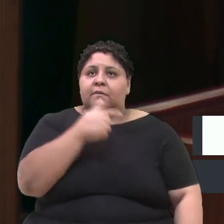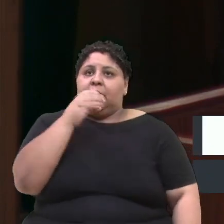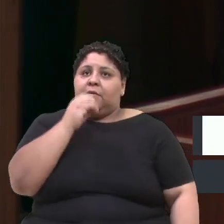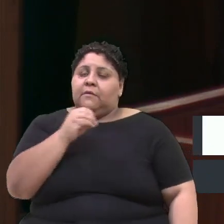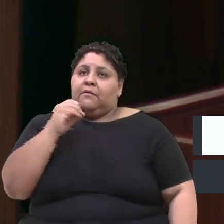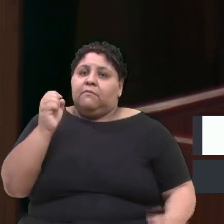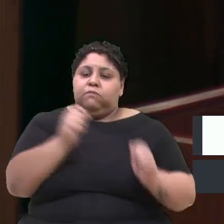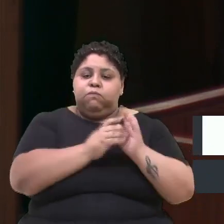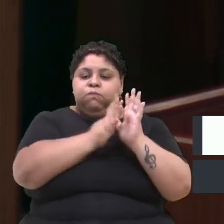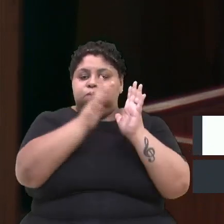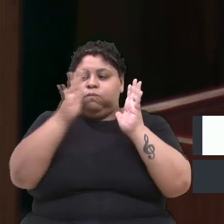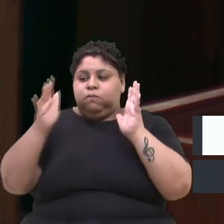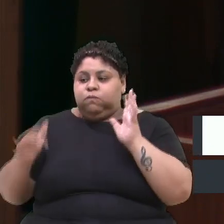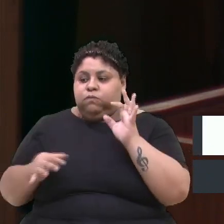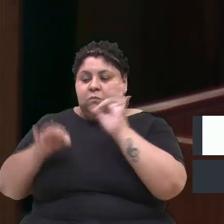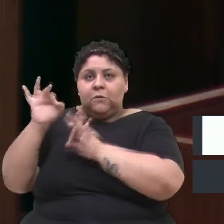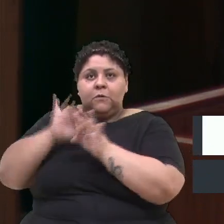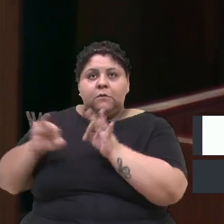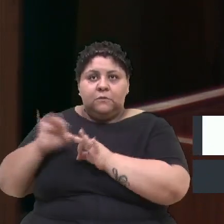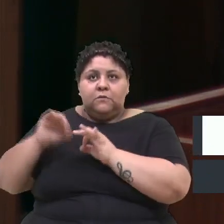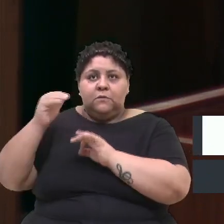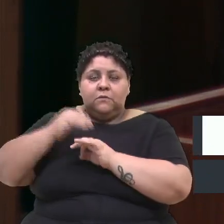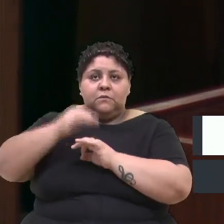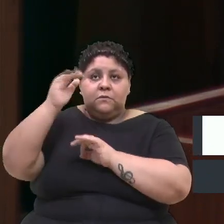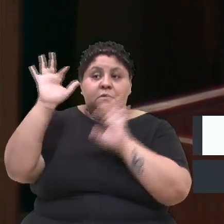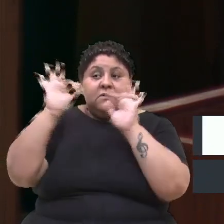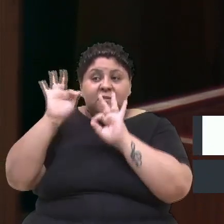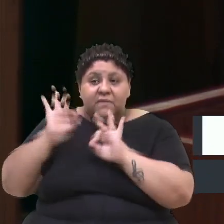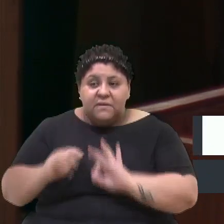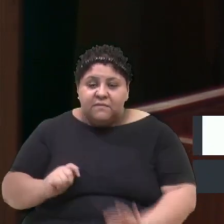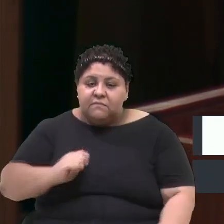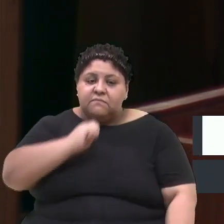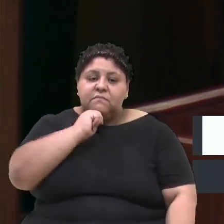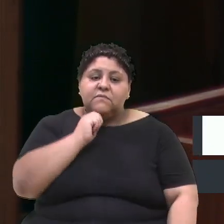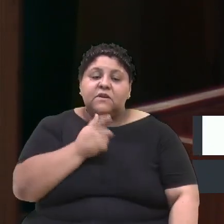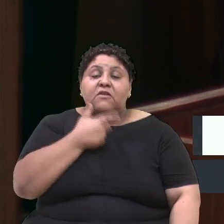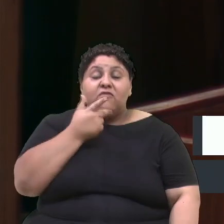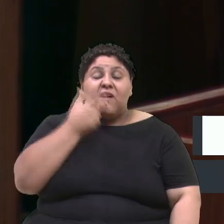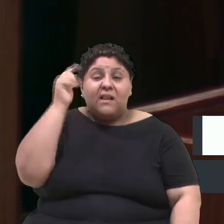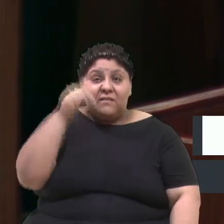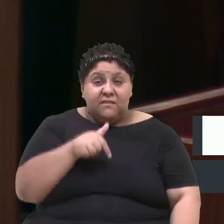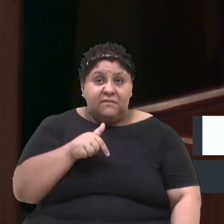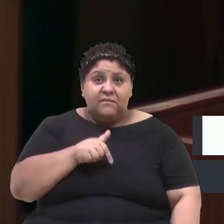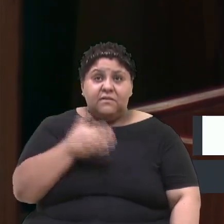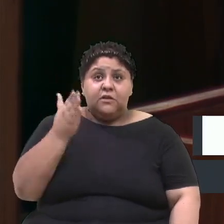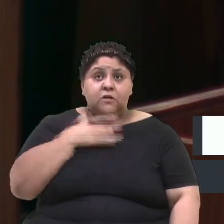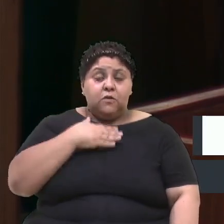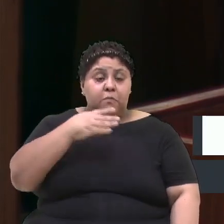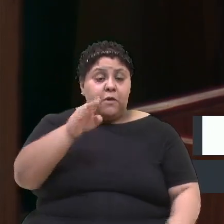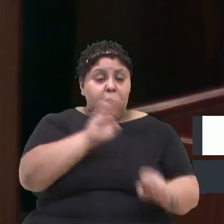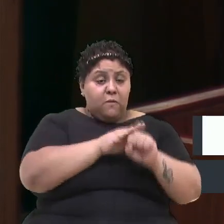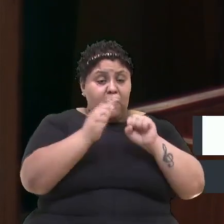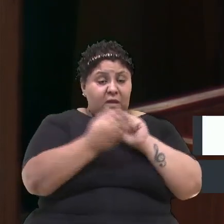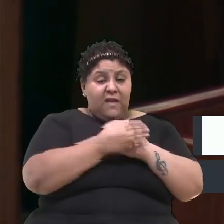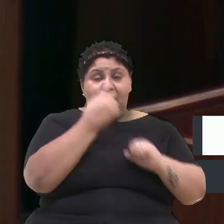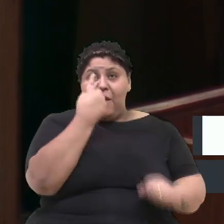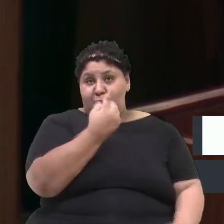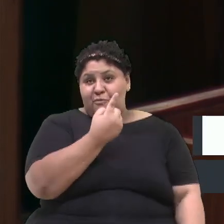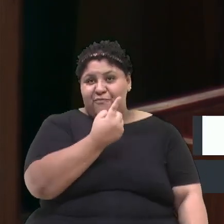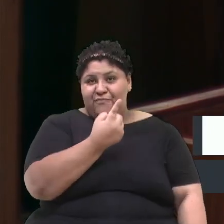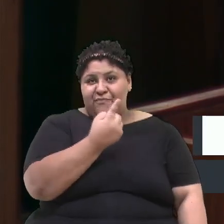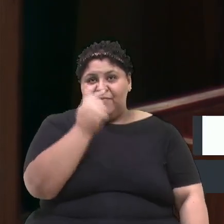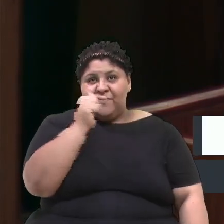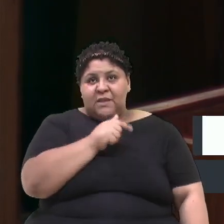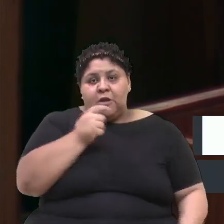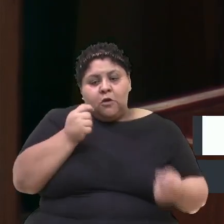de regularização. E mais feliz ainda, senhoras e senhores, eu digo aqui, o meu bairro é um desses, que está